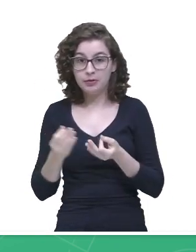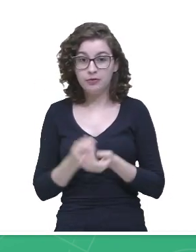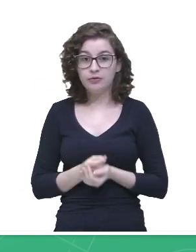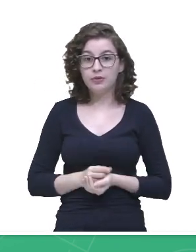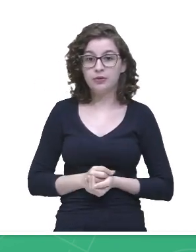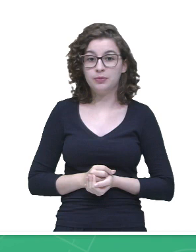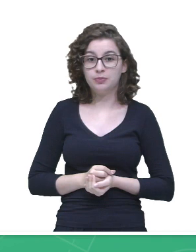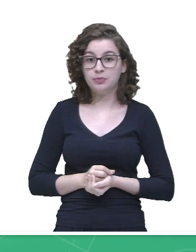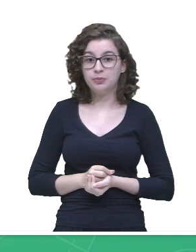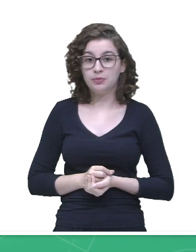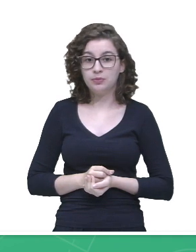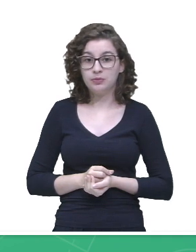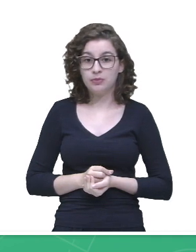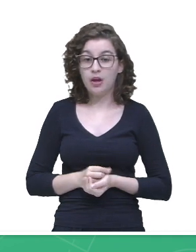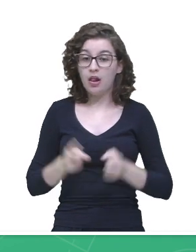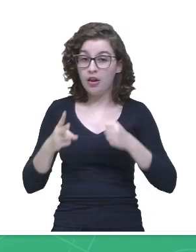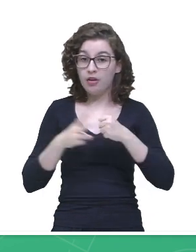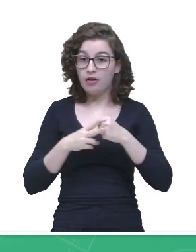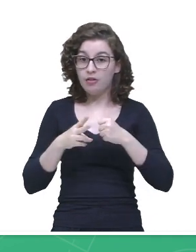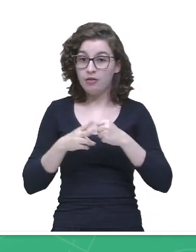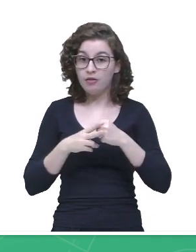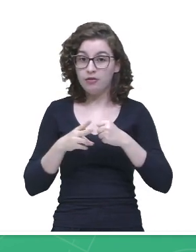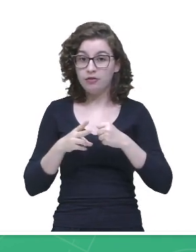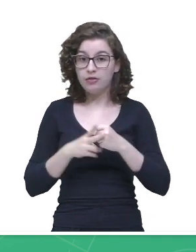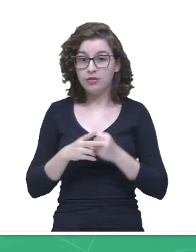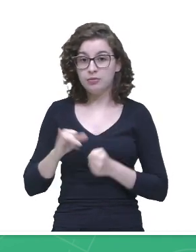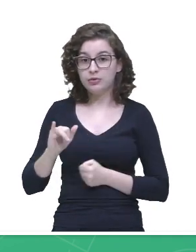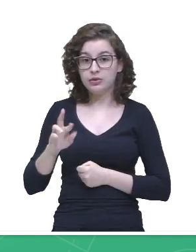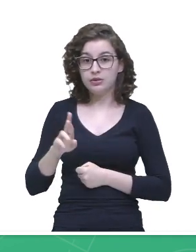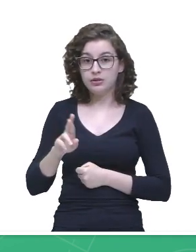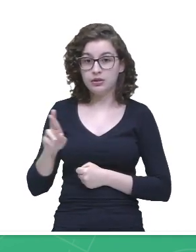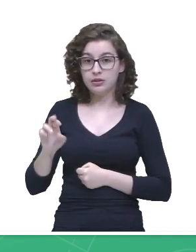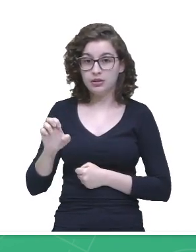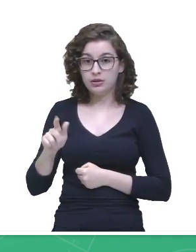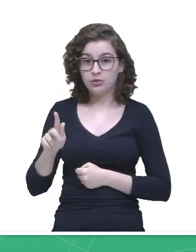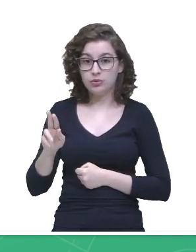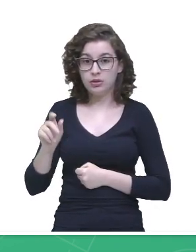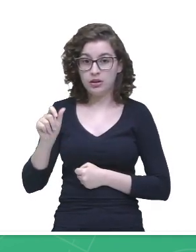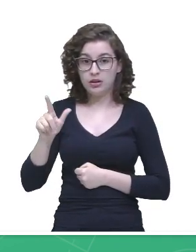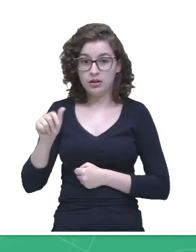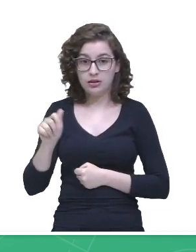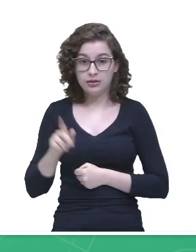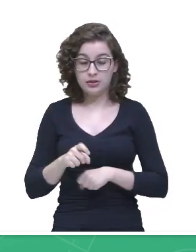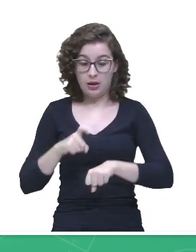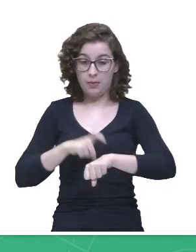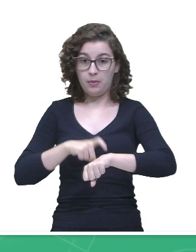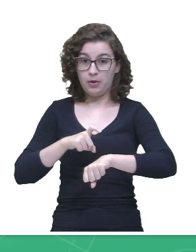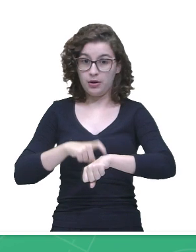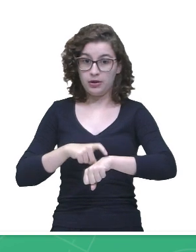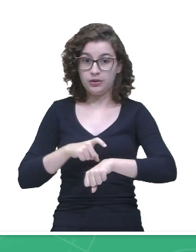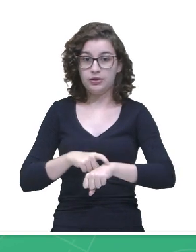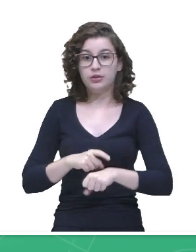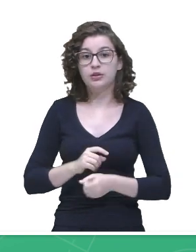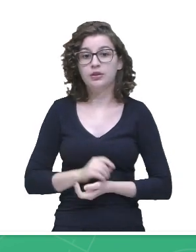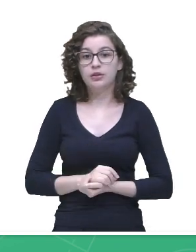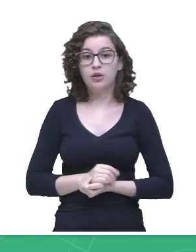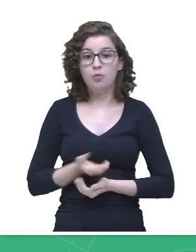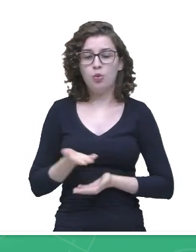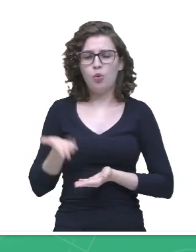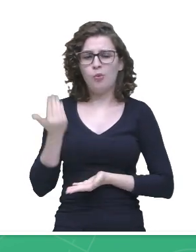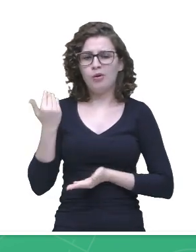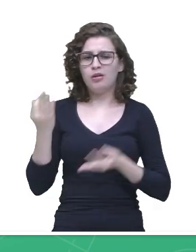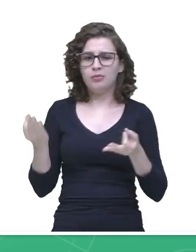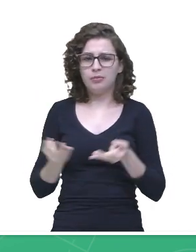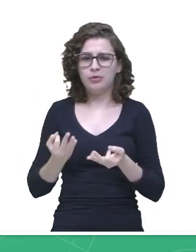compuesto. Verbos irregulares. Los marcadores temporales usados con el pretérito